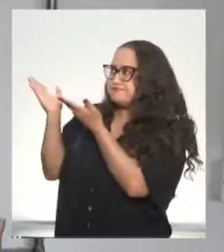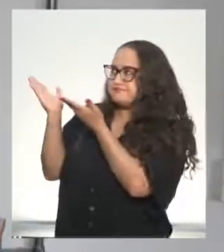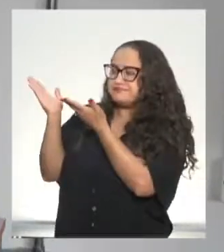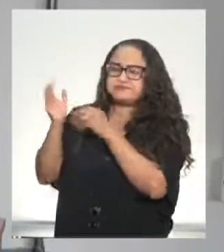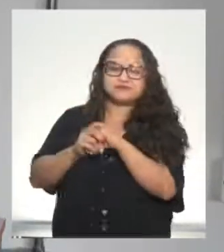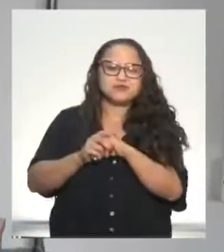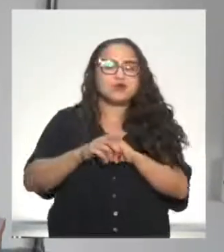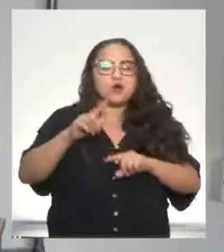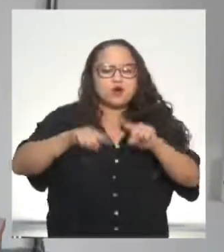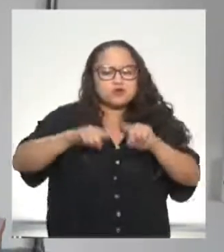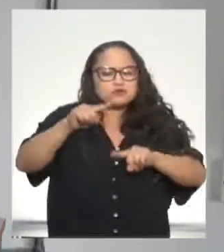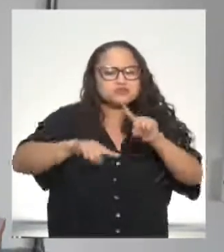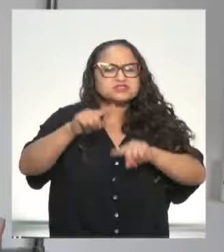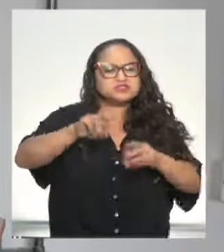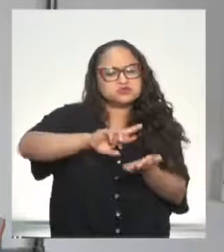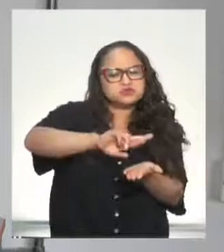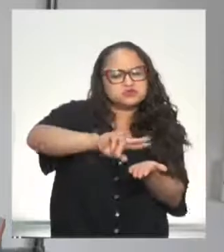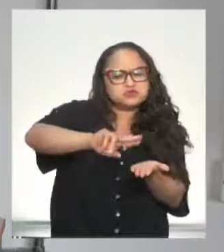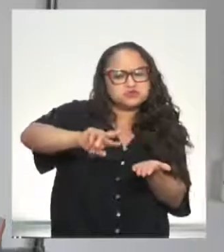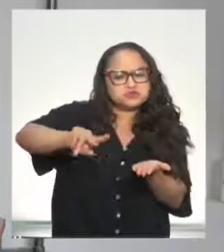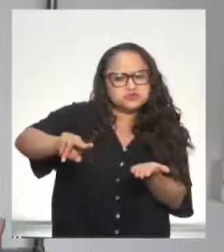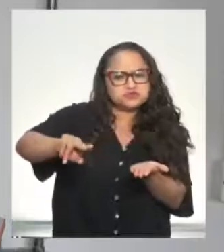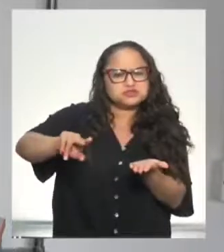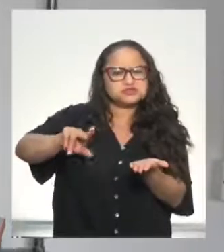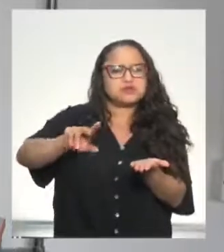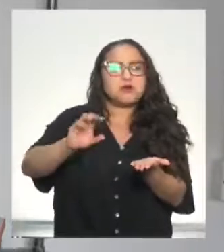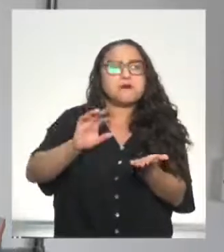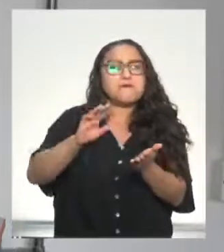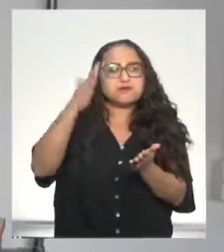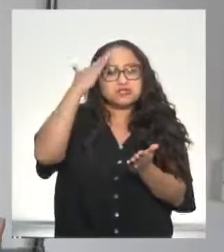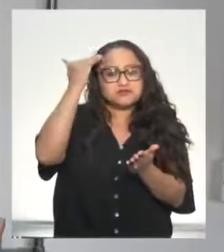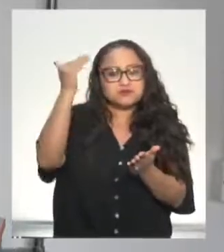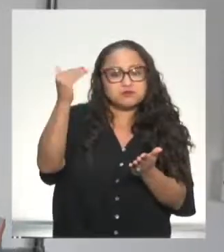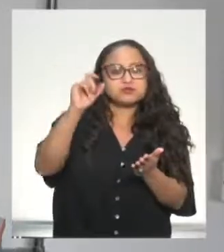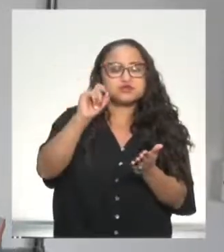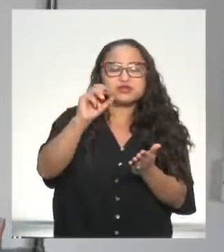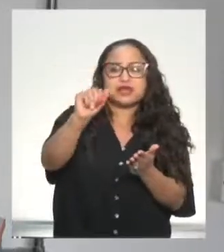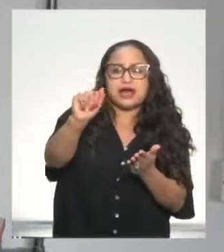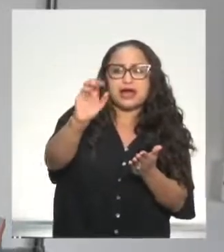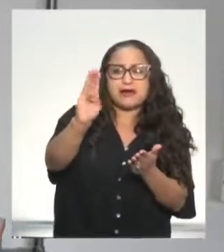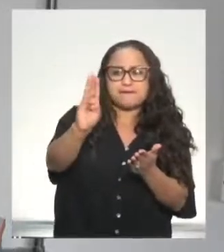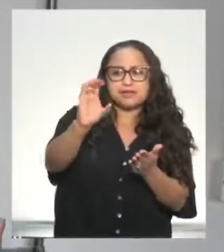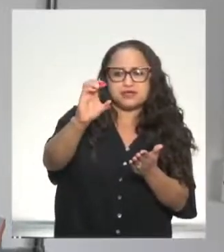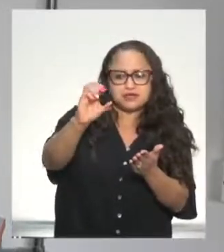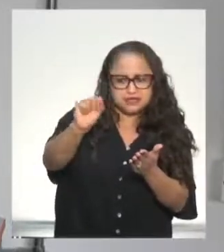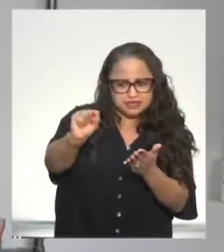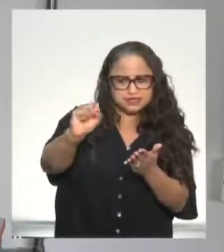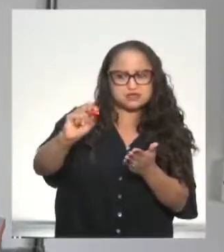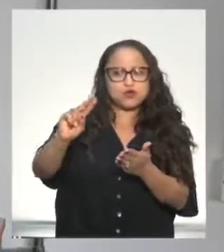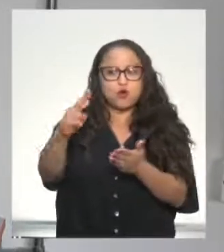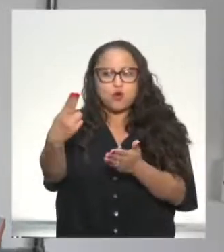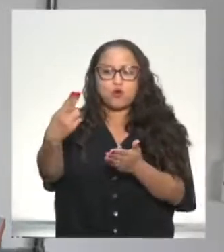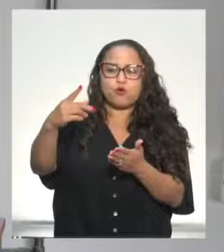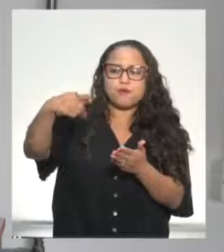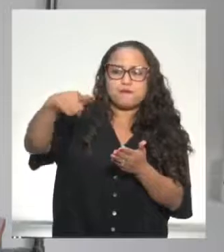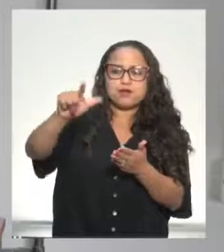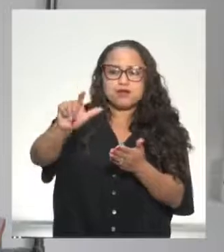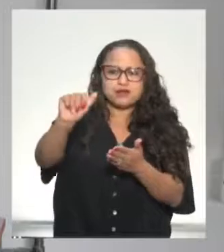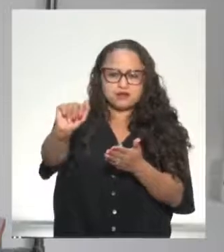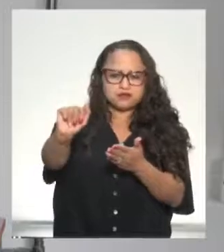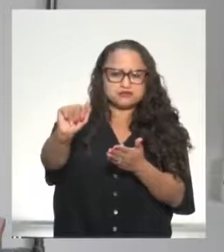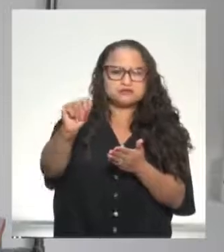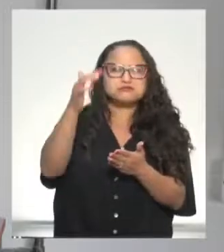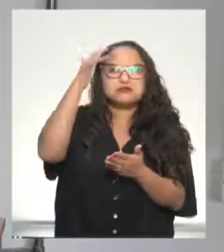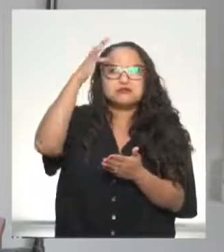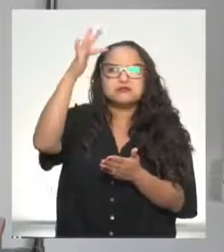Os materiais são variados, os mais conhecidos são a ABS e o PLA. Então imagine a seguinte situação, um